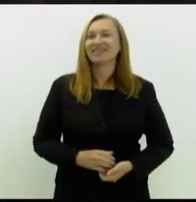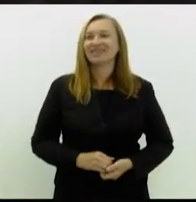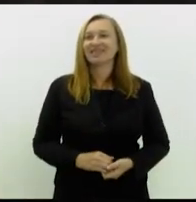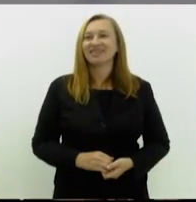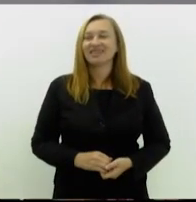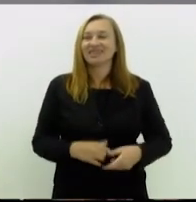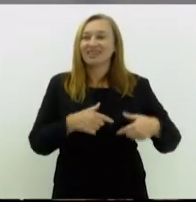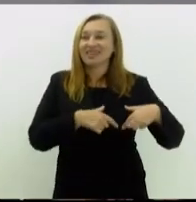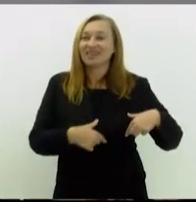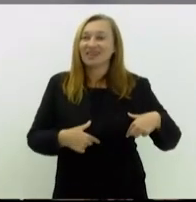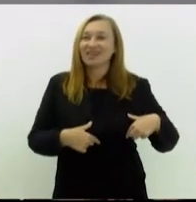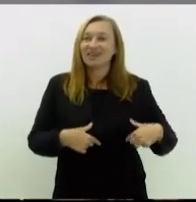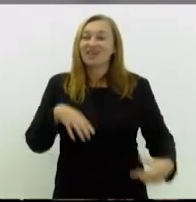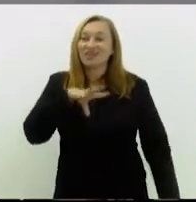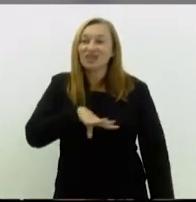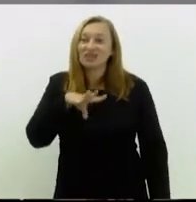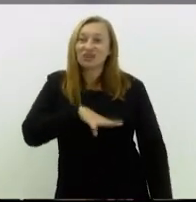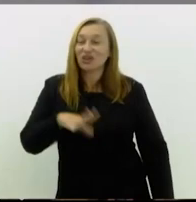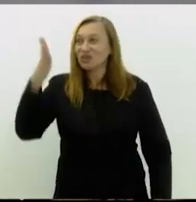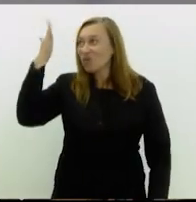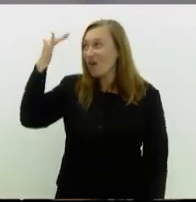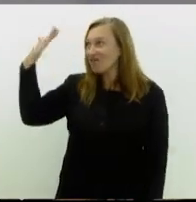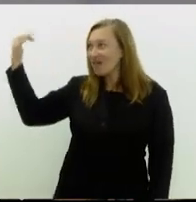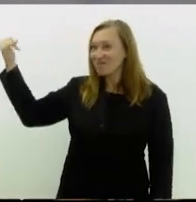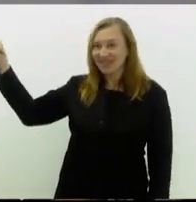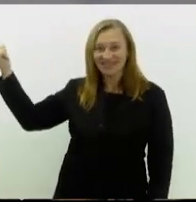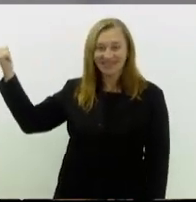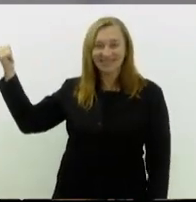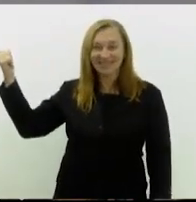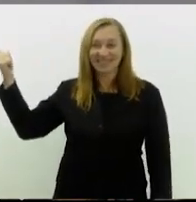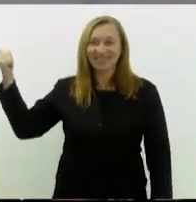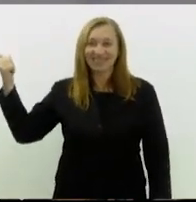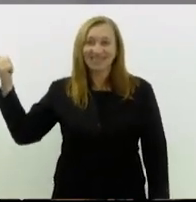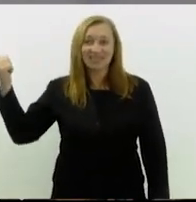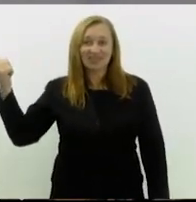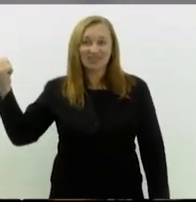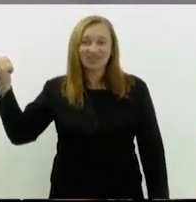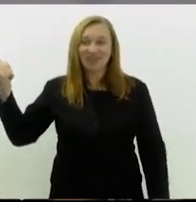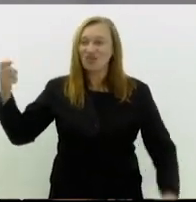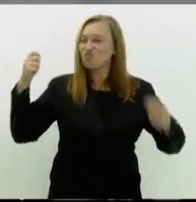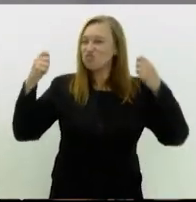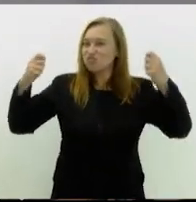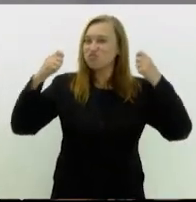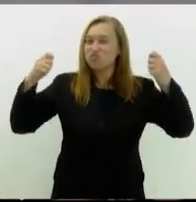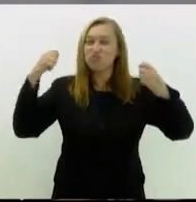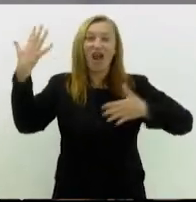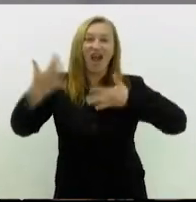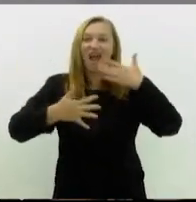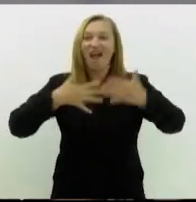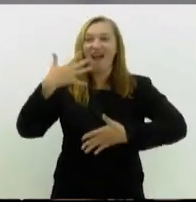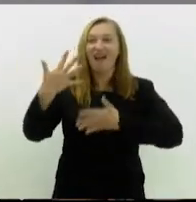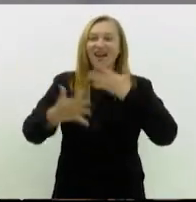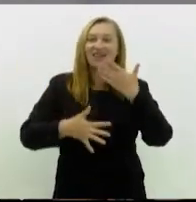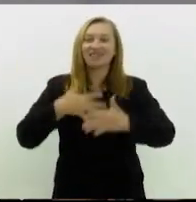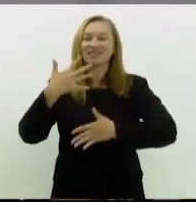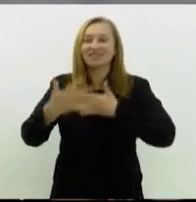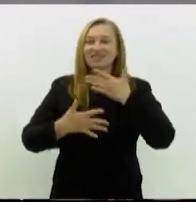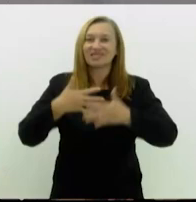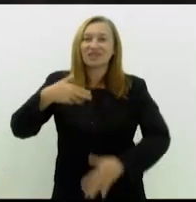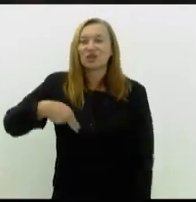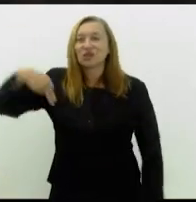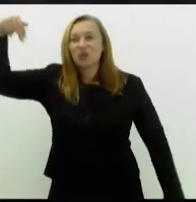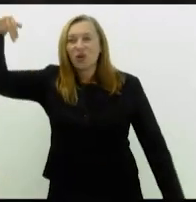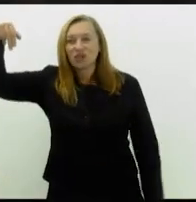está sua fama assim se fez sua imensa torcida bem feliz norte sul